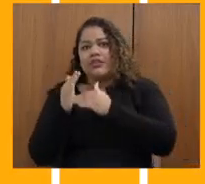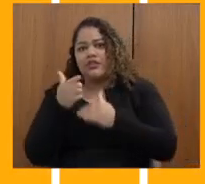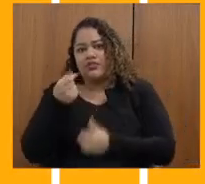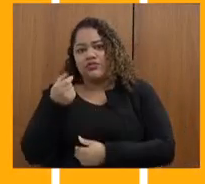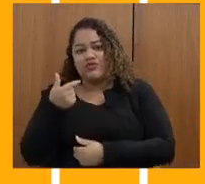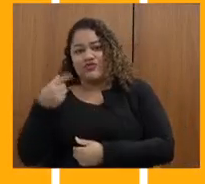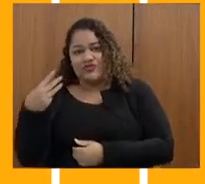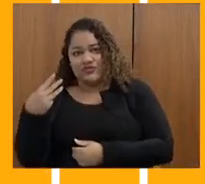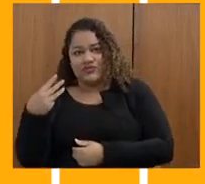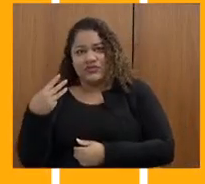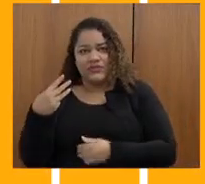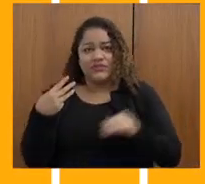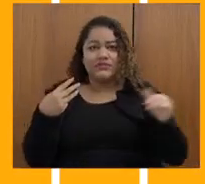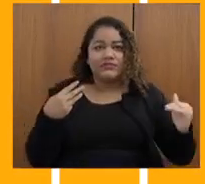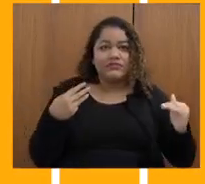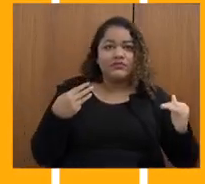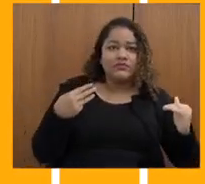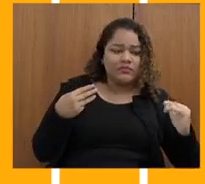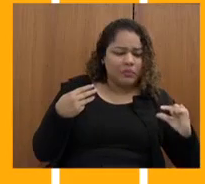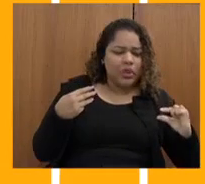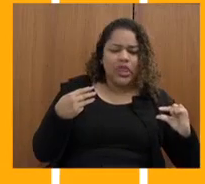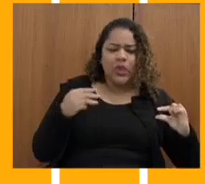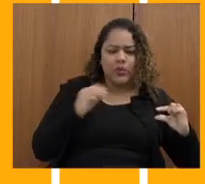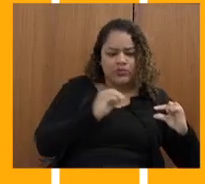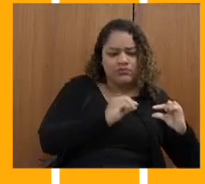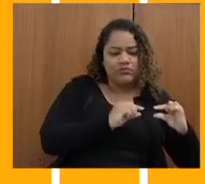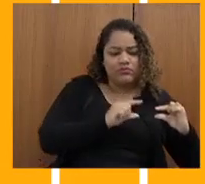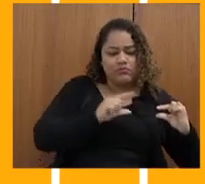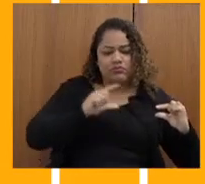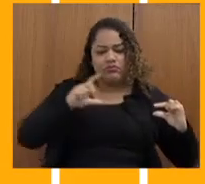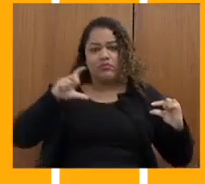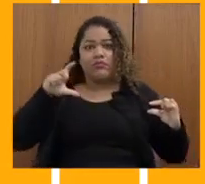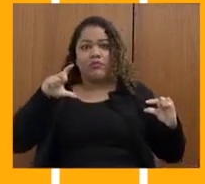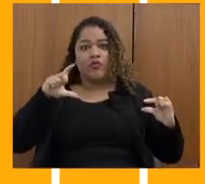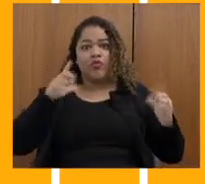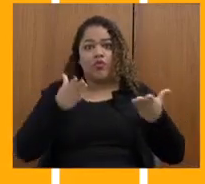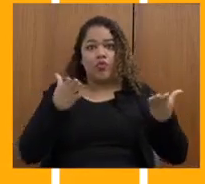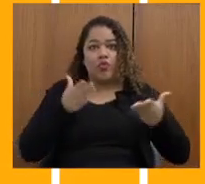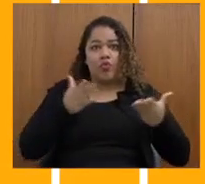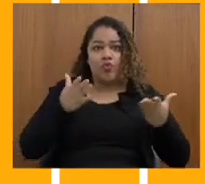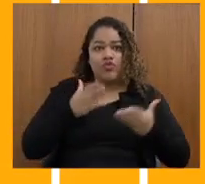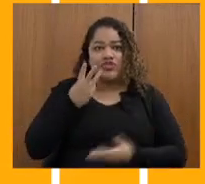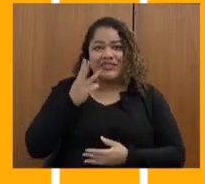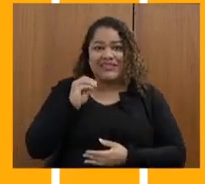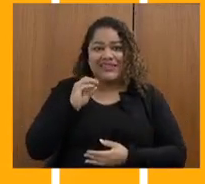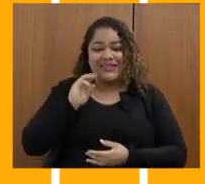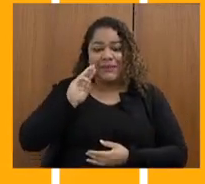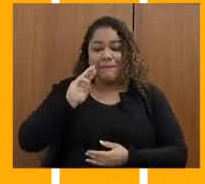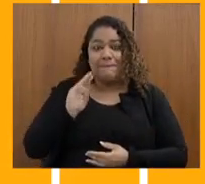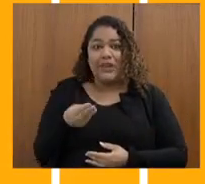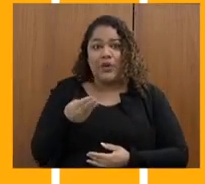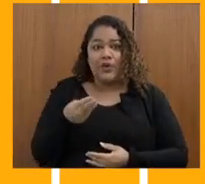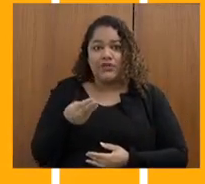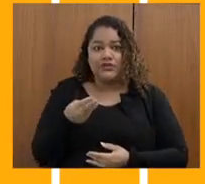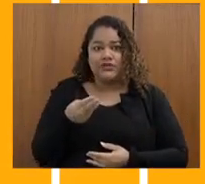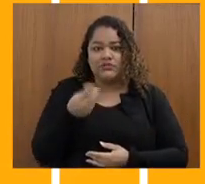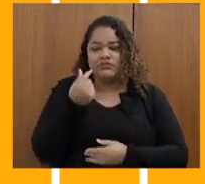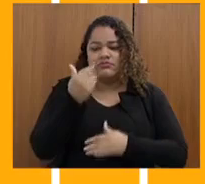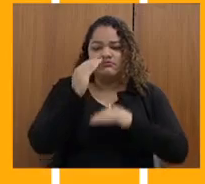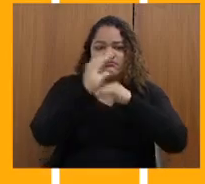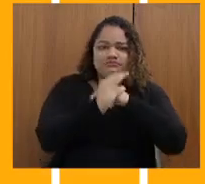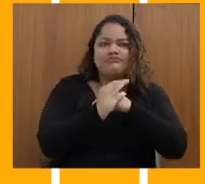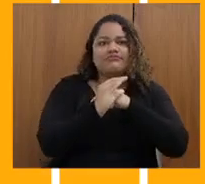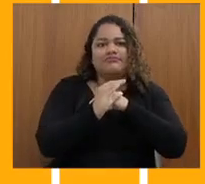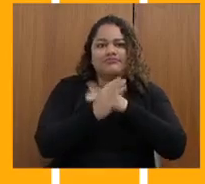e chegamos hoje a 430 milhões em recurso de manutenção e custeio